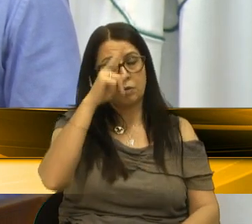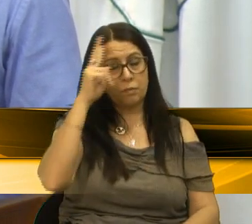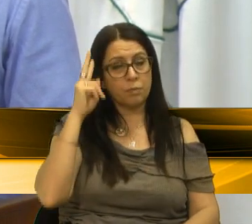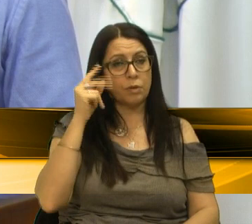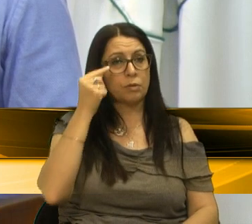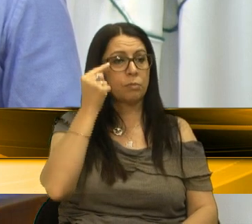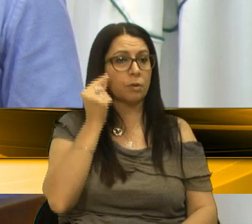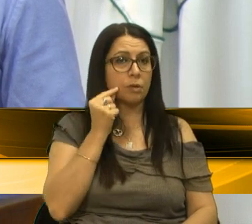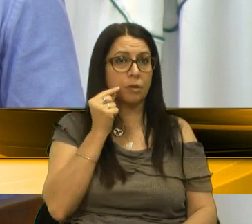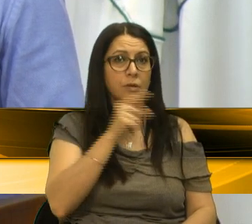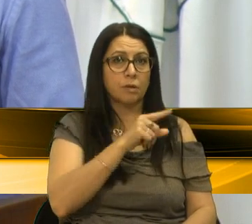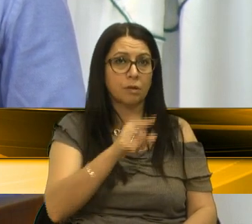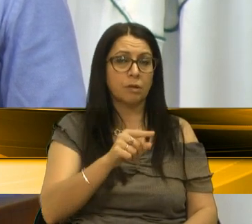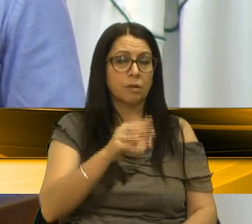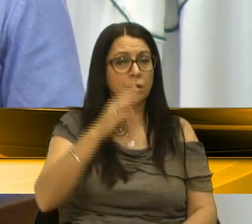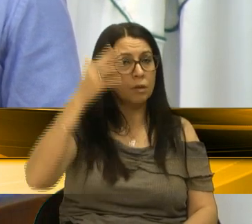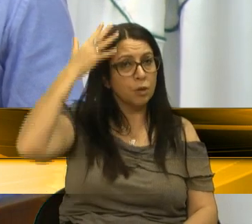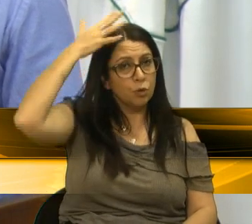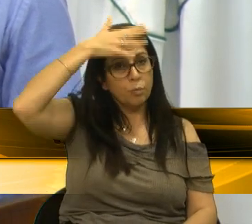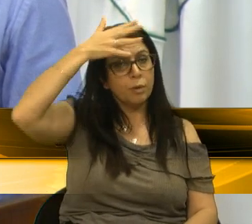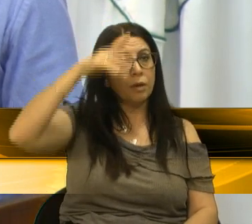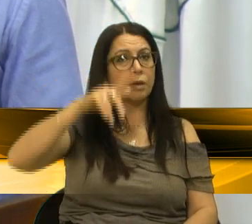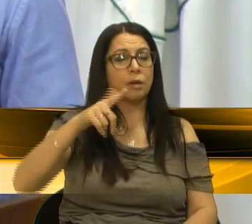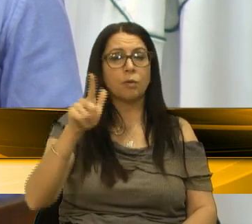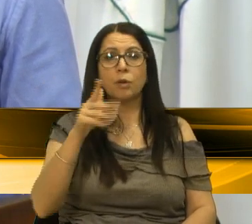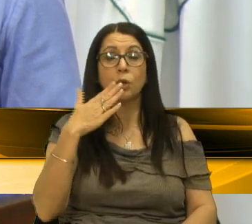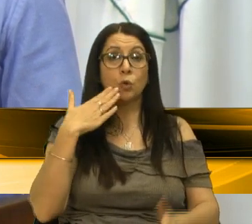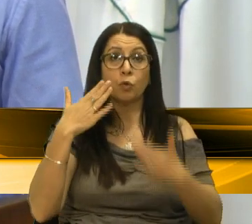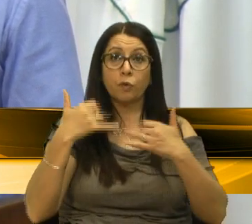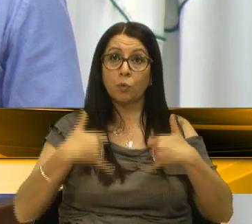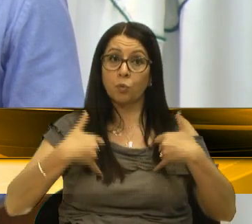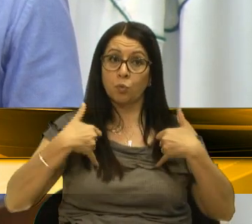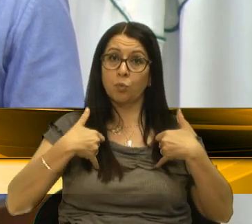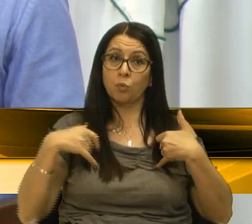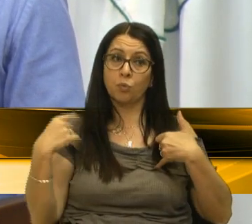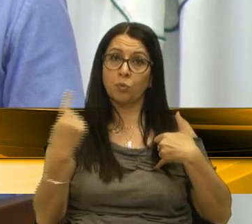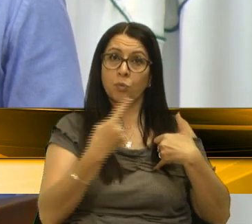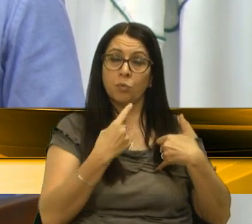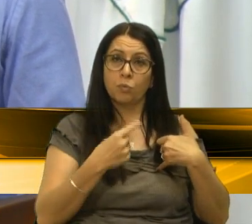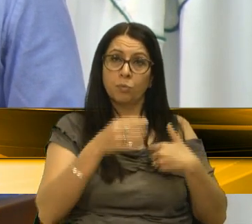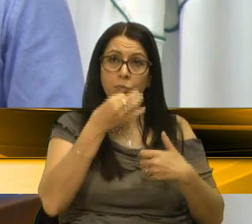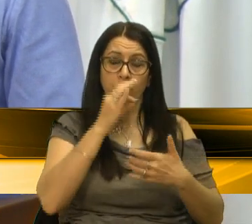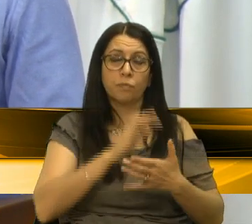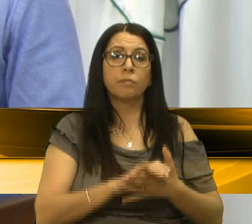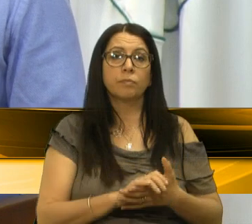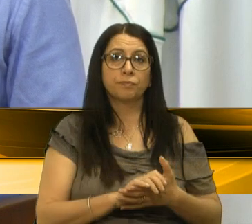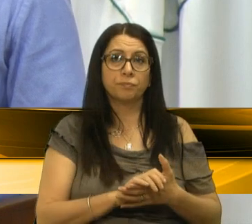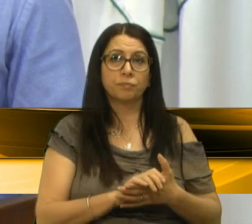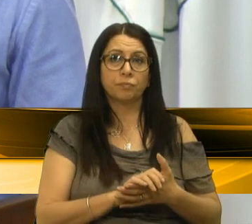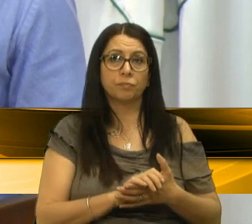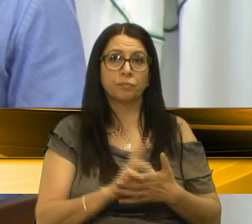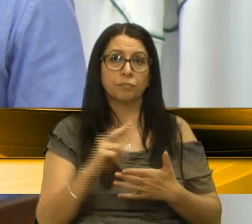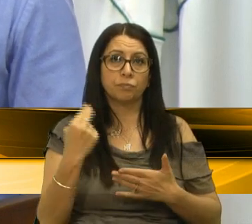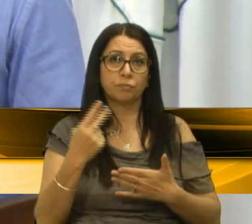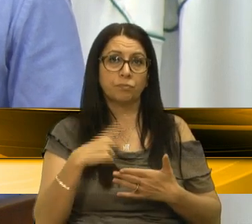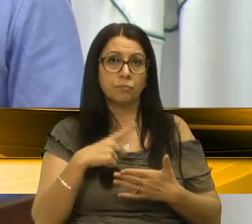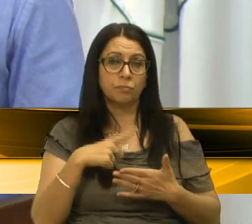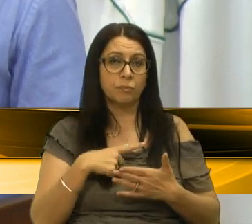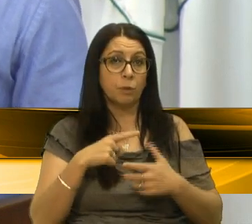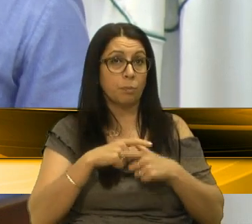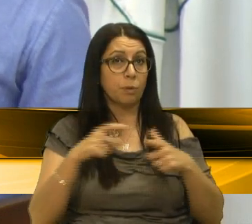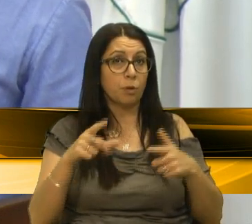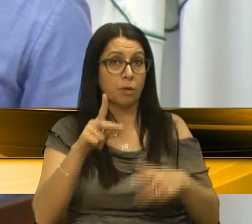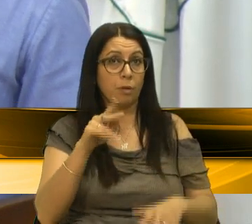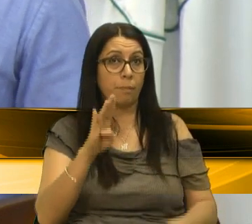ao seu Tomé, que sem dúvida é um orgulho para todos, toda a Caxias do Sul. Nós que temos posto de maior PIB